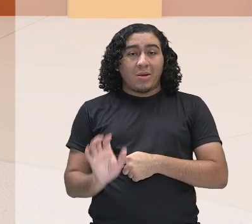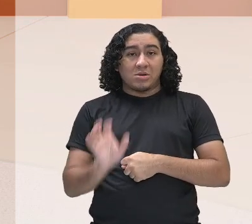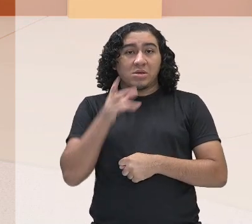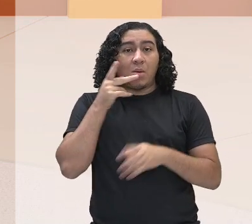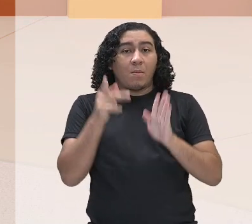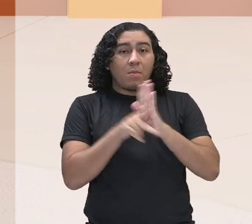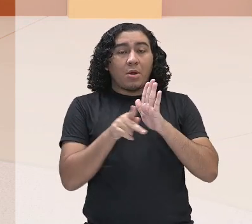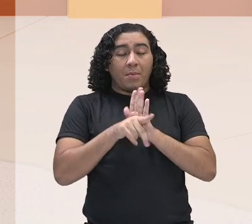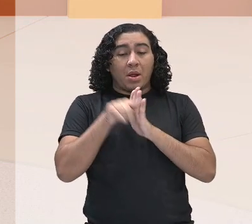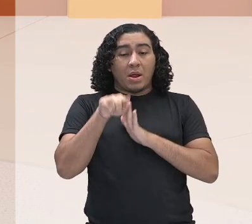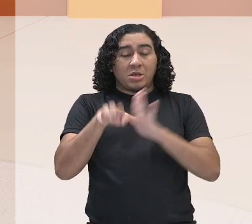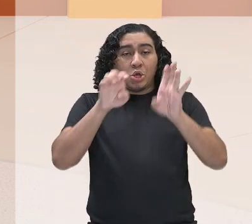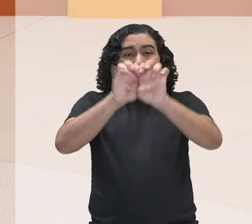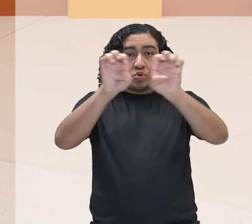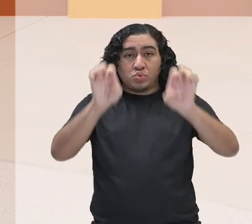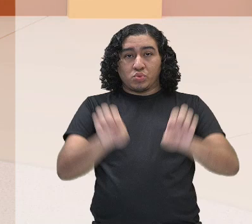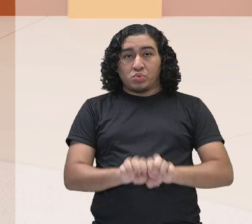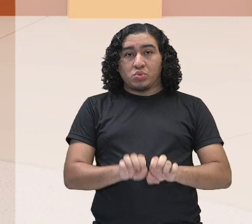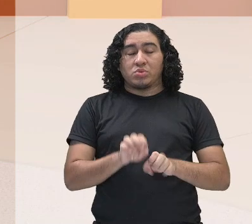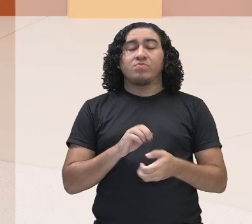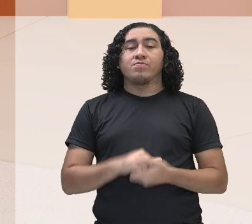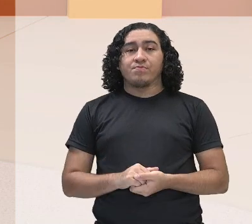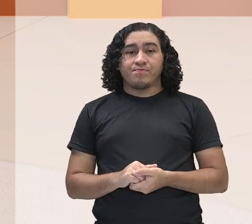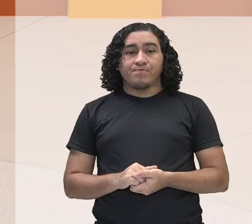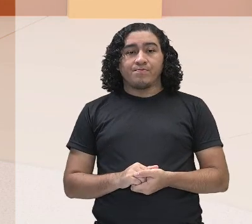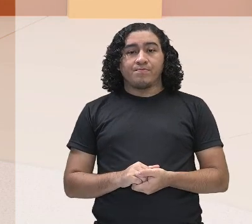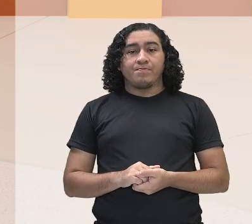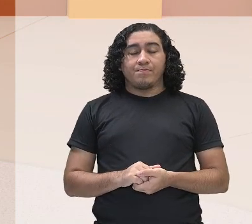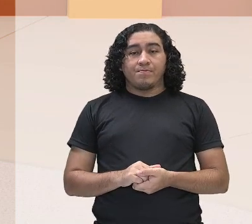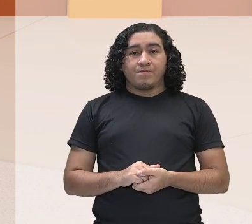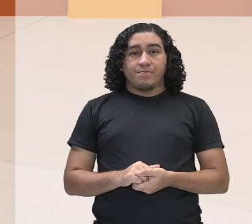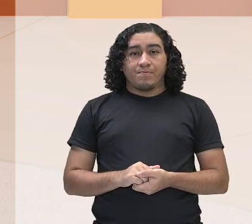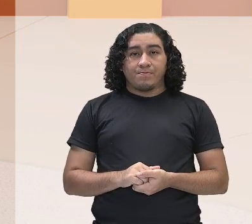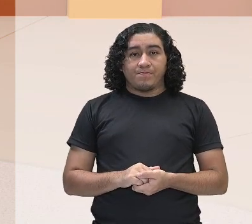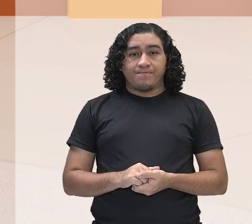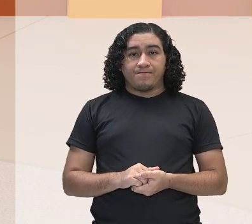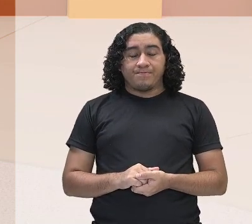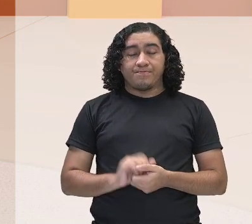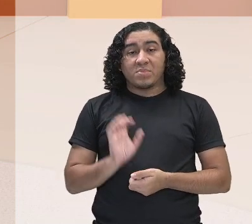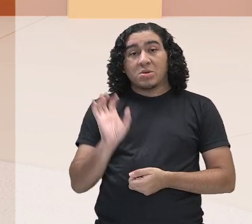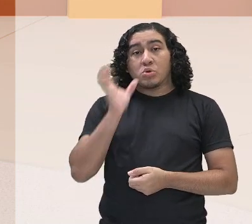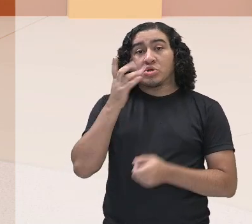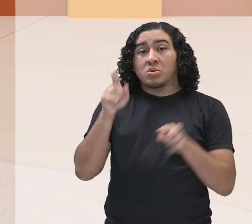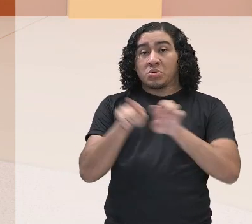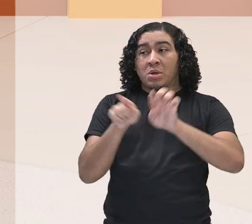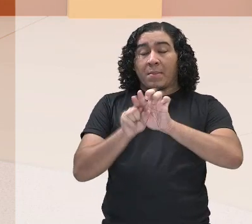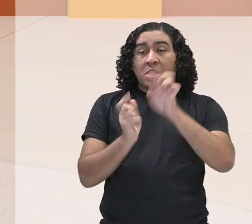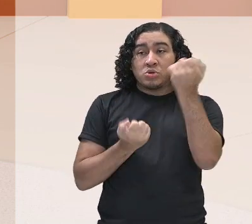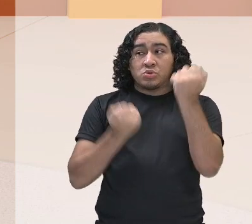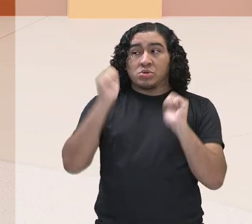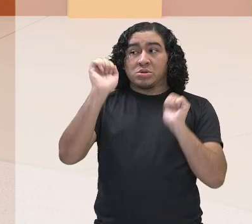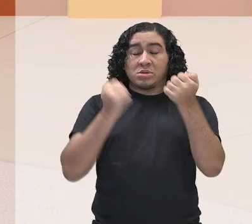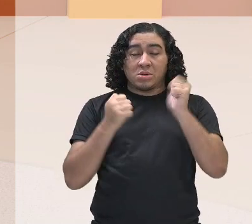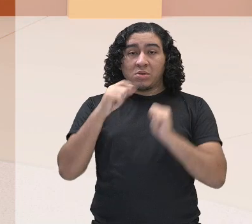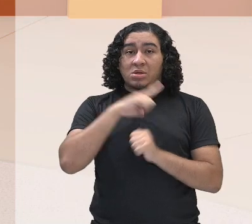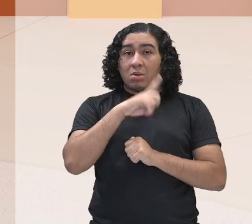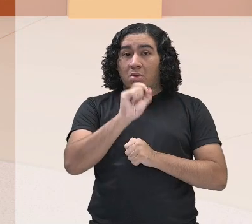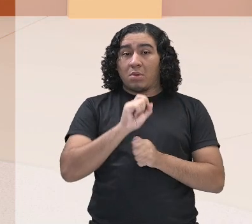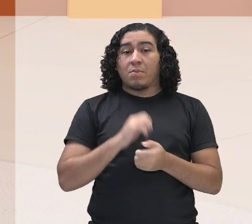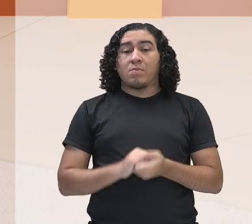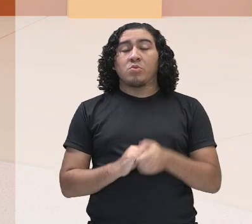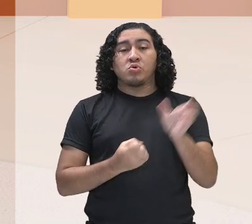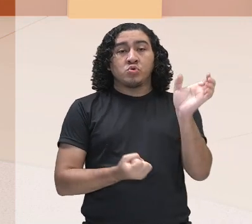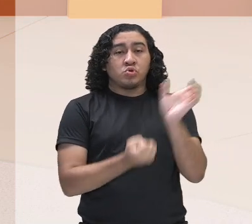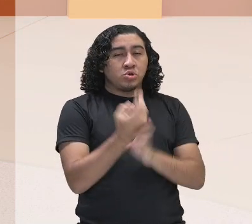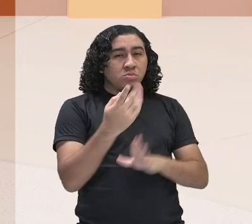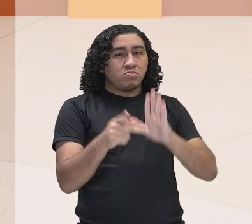desses lugares, que intensificou aí a partir da industrialização, né? Então, o que ocorre? O surgimento ali